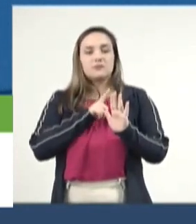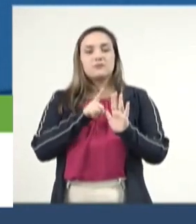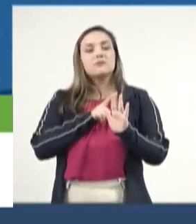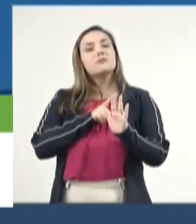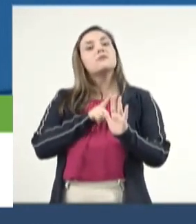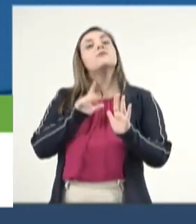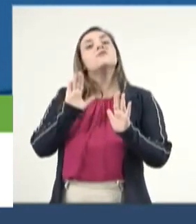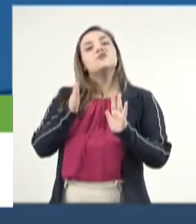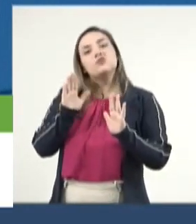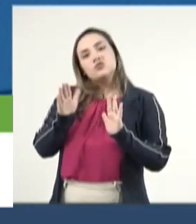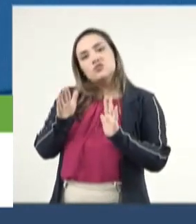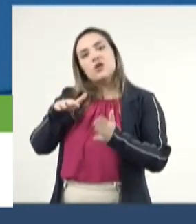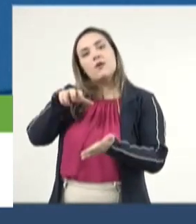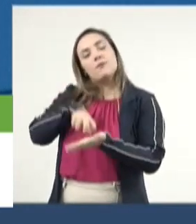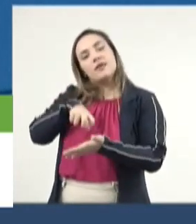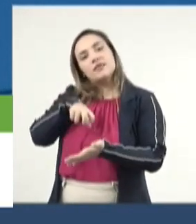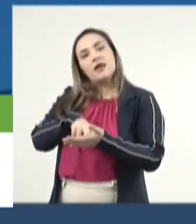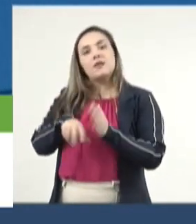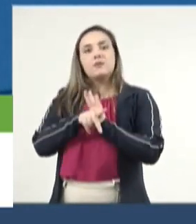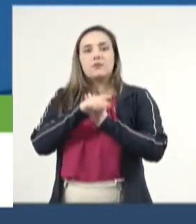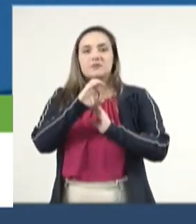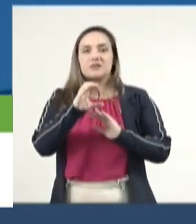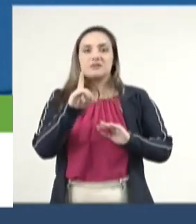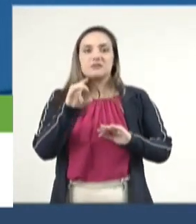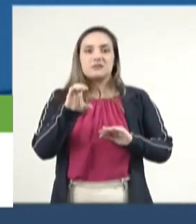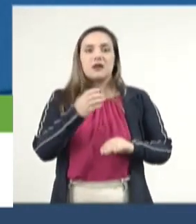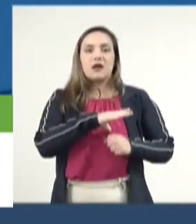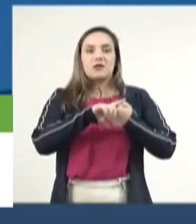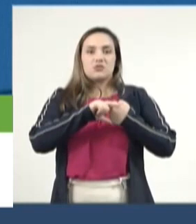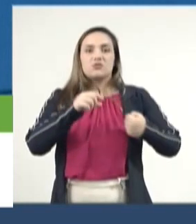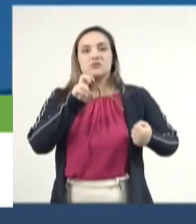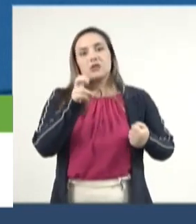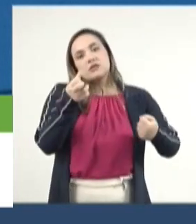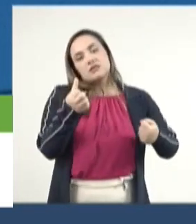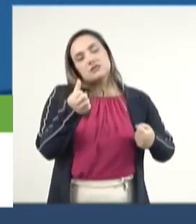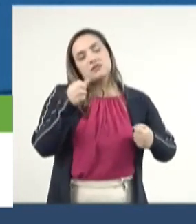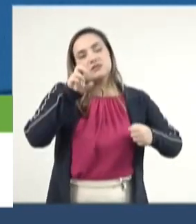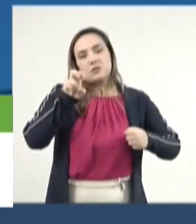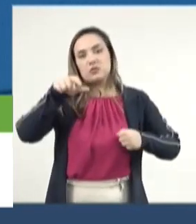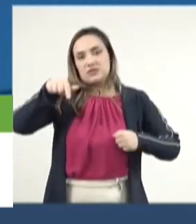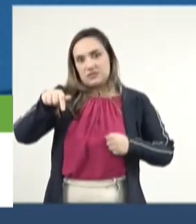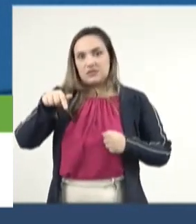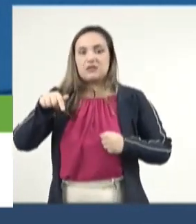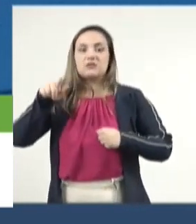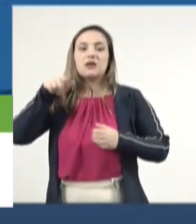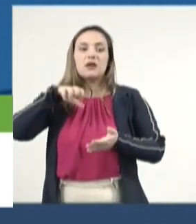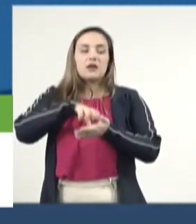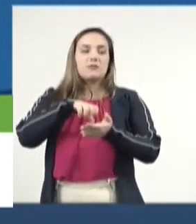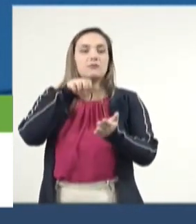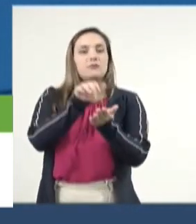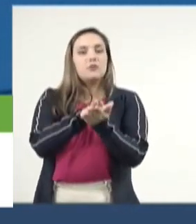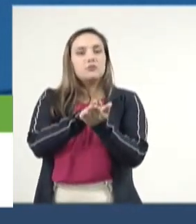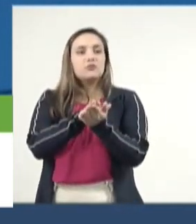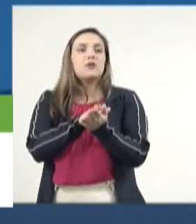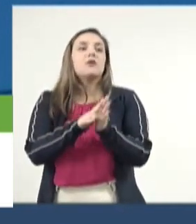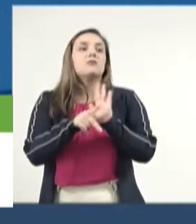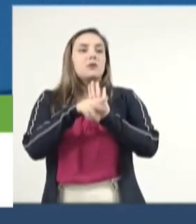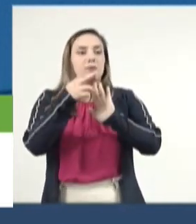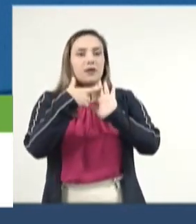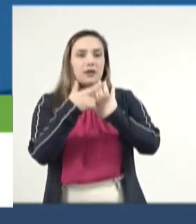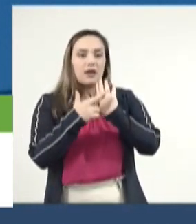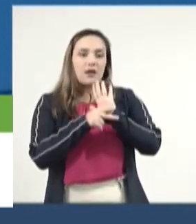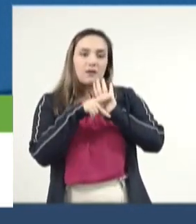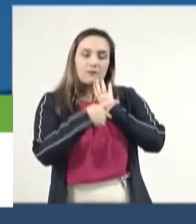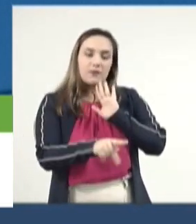de Defesa do Consumidor, nos termos dos artigos 56 e 57, devendo a multa ser estipulada em regulamentação